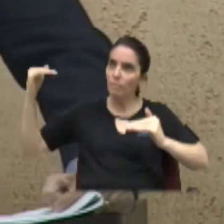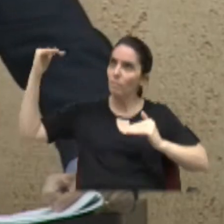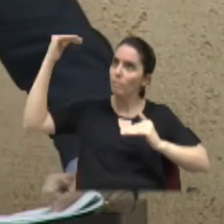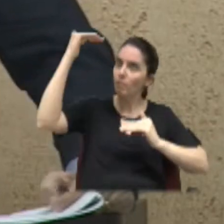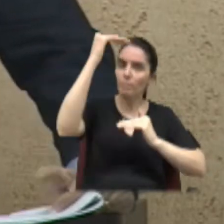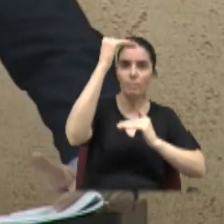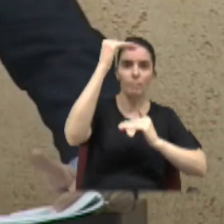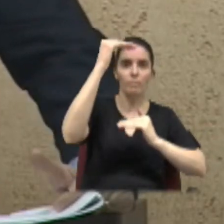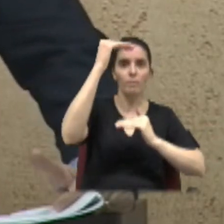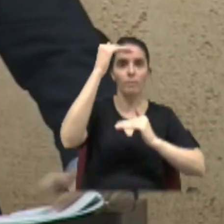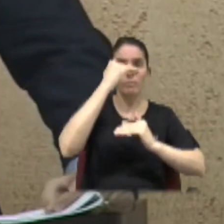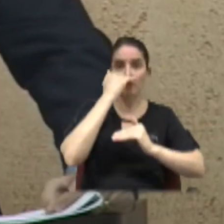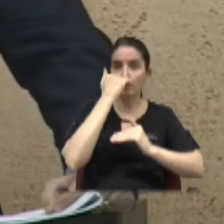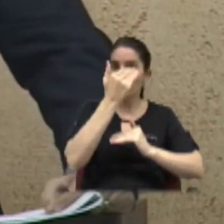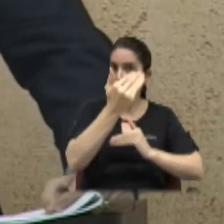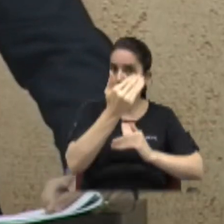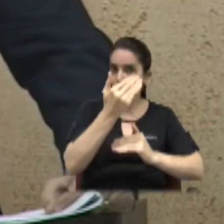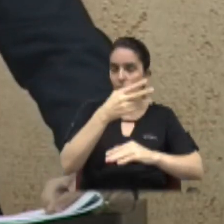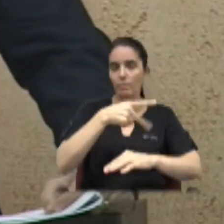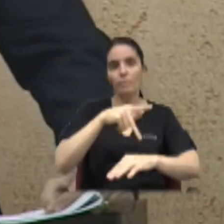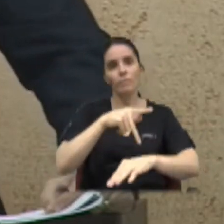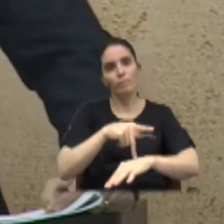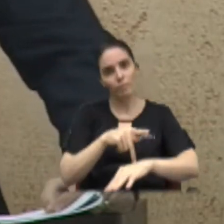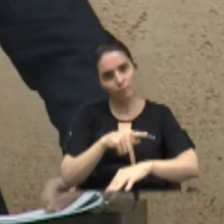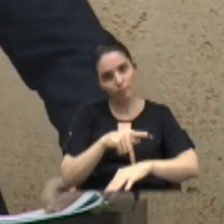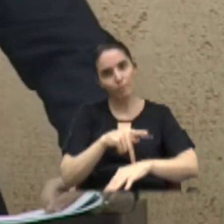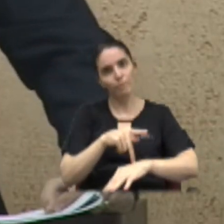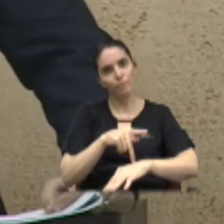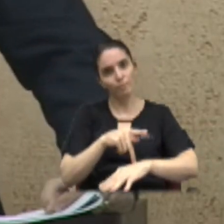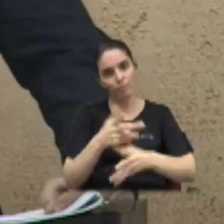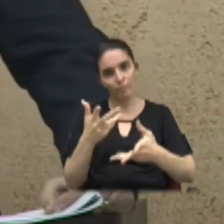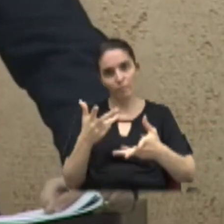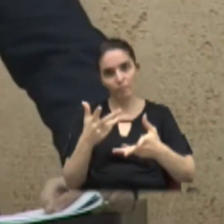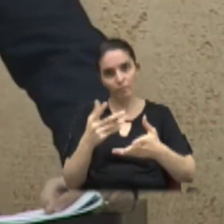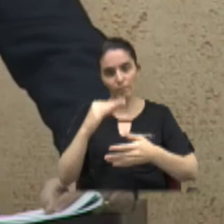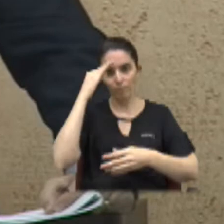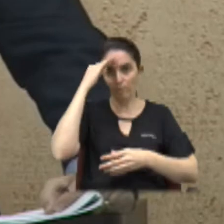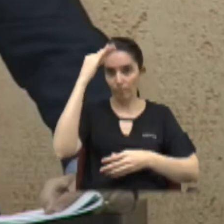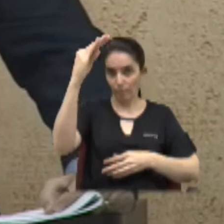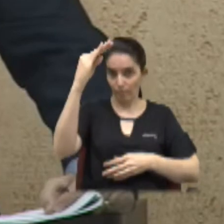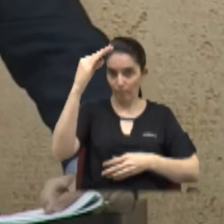pode recorrer dentro de um país. Exército, Marinha, Aeronáutica.